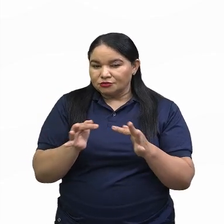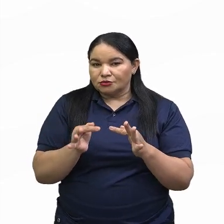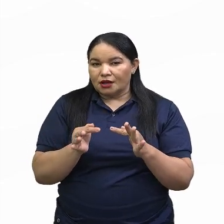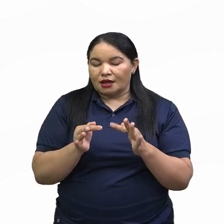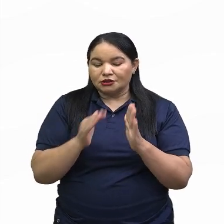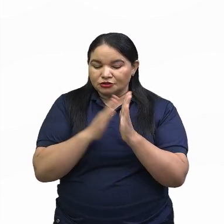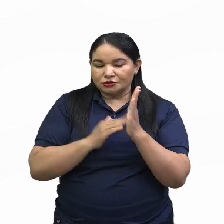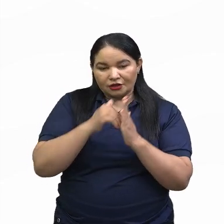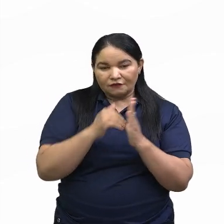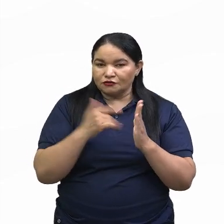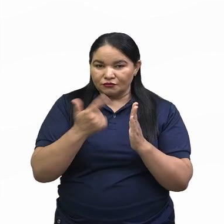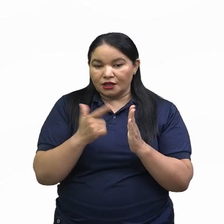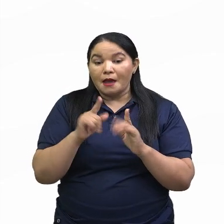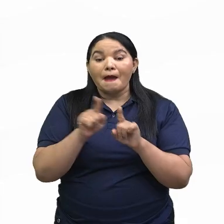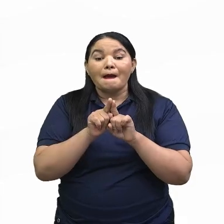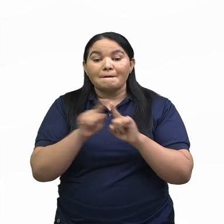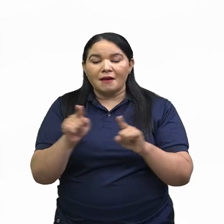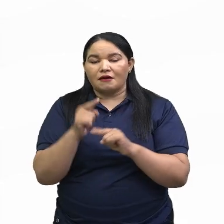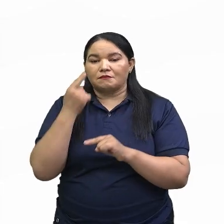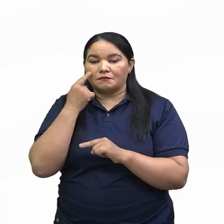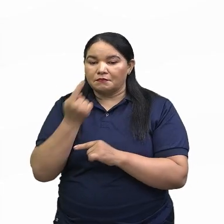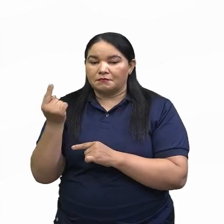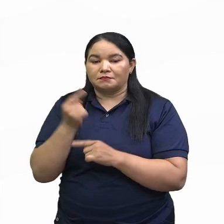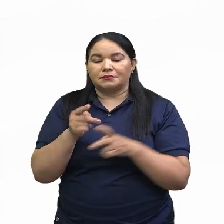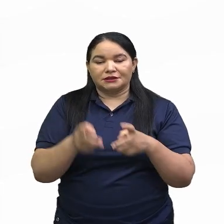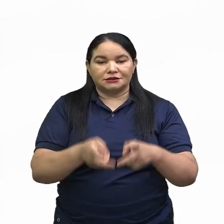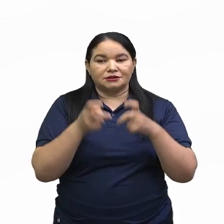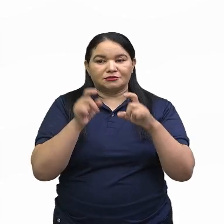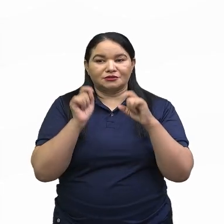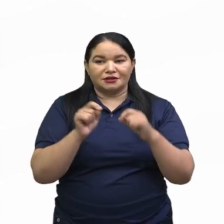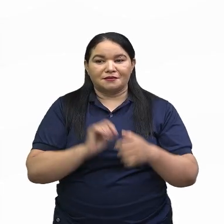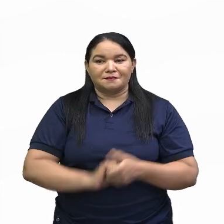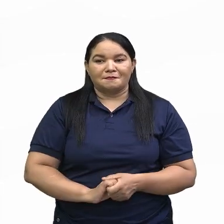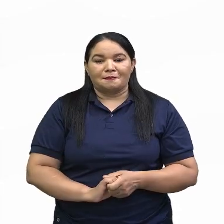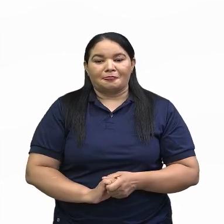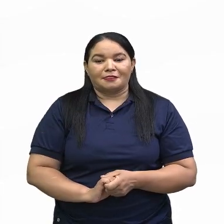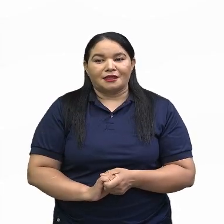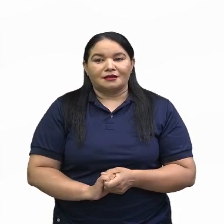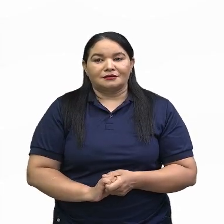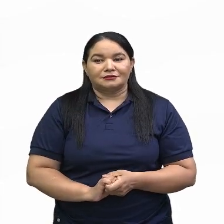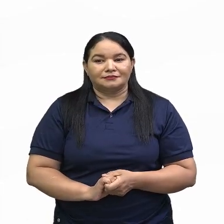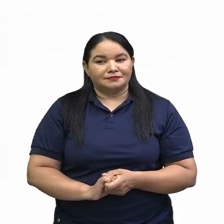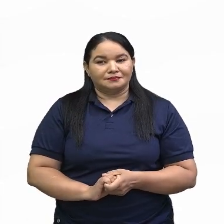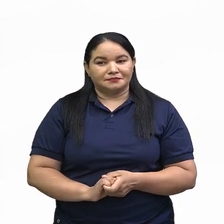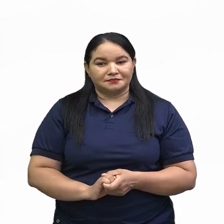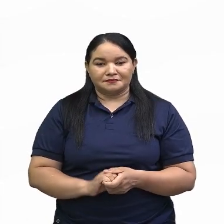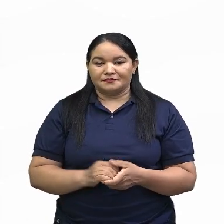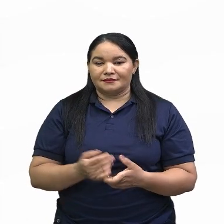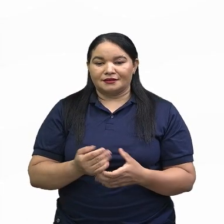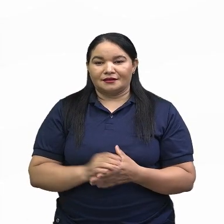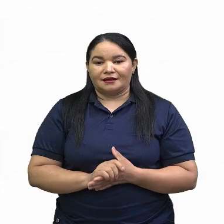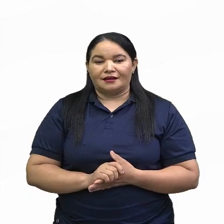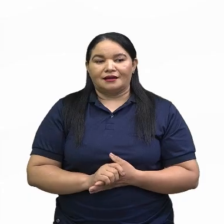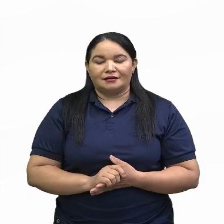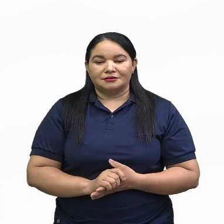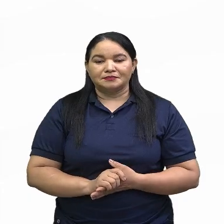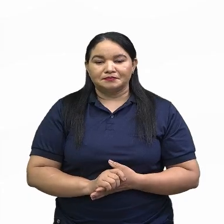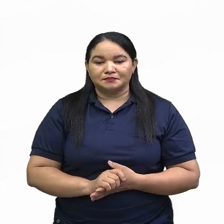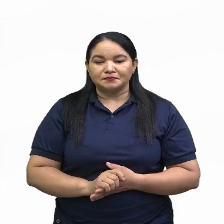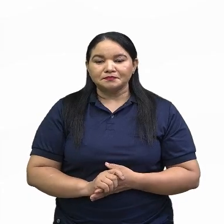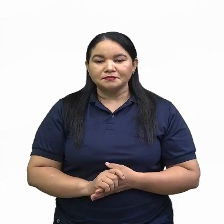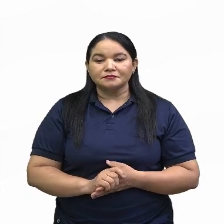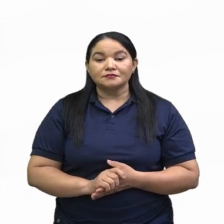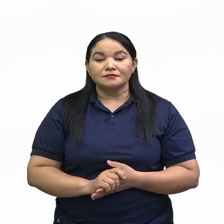chave, mas que você perceba que um gerador e um receptor e os fios estão em um circuito